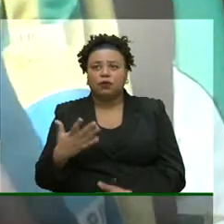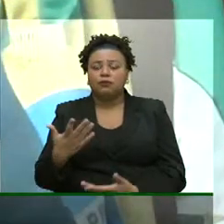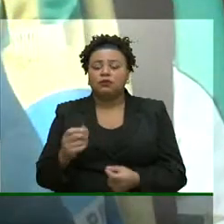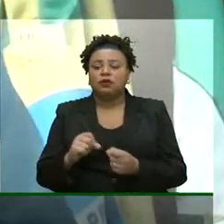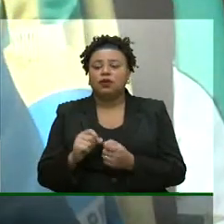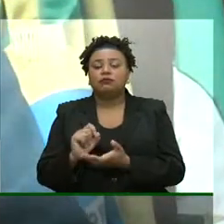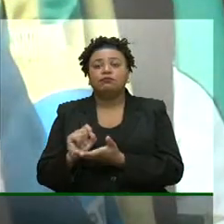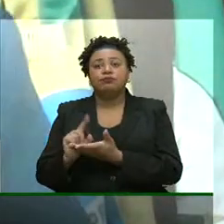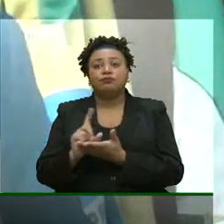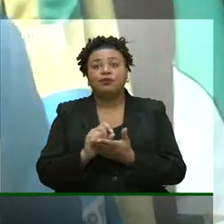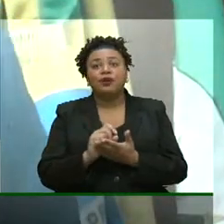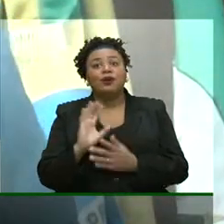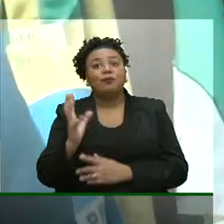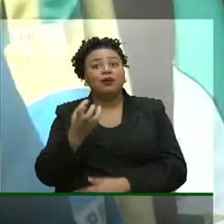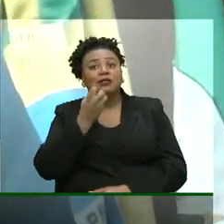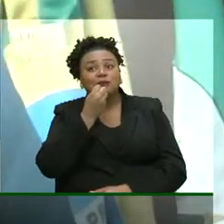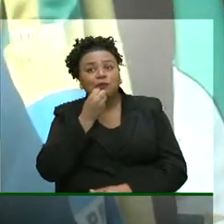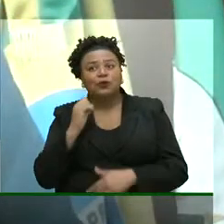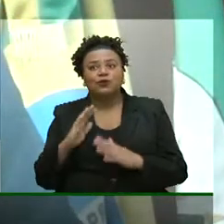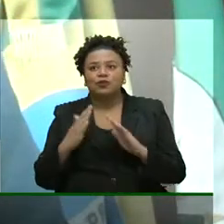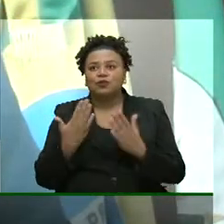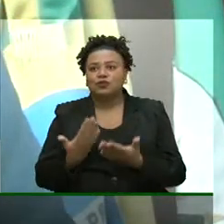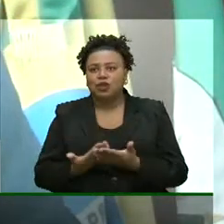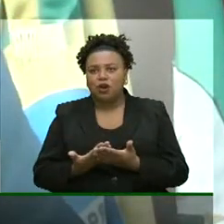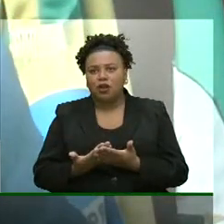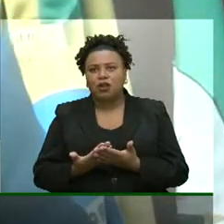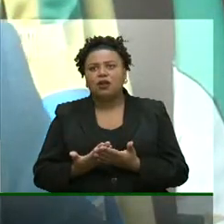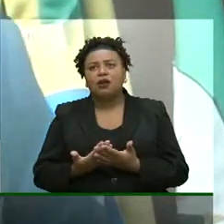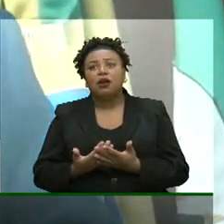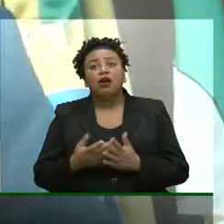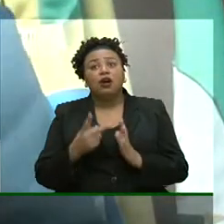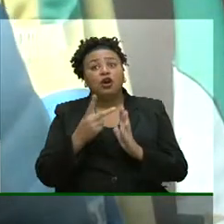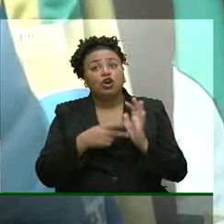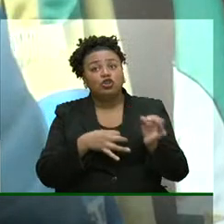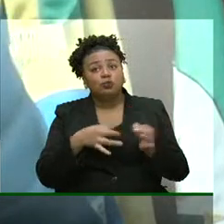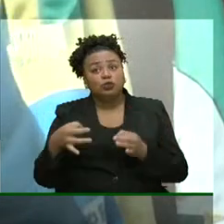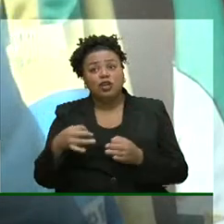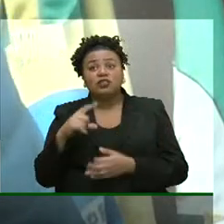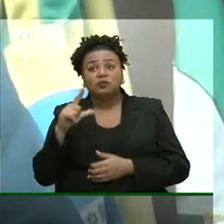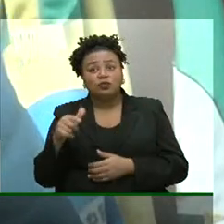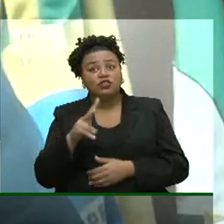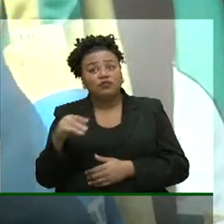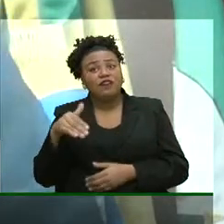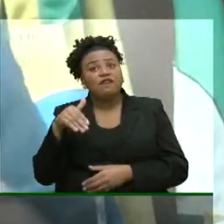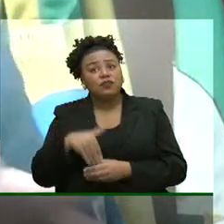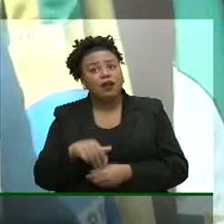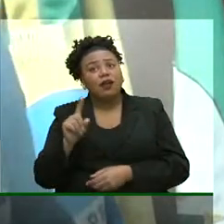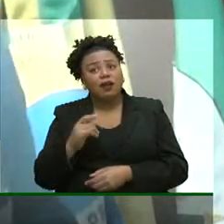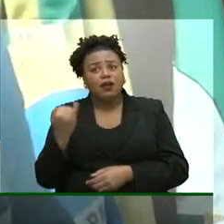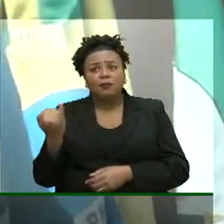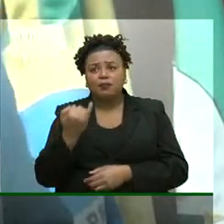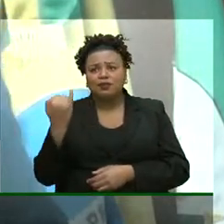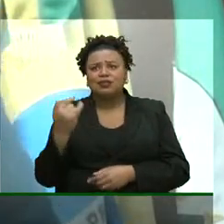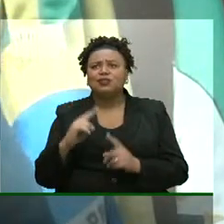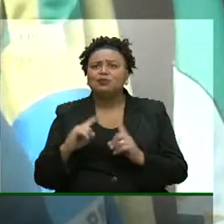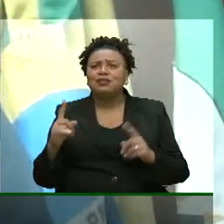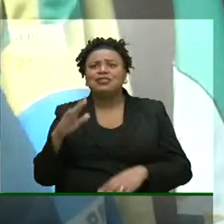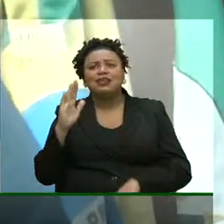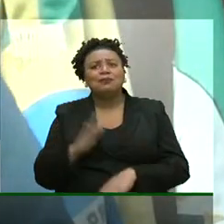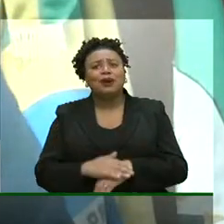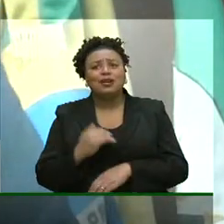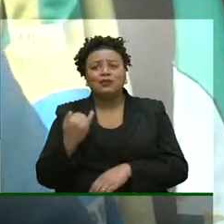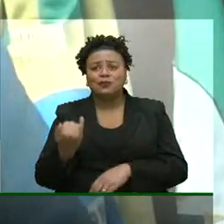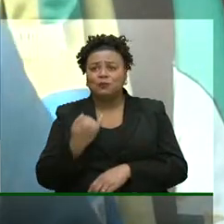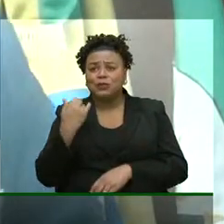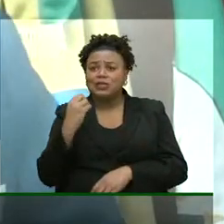mandar embora o patrimônio das escolas. O nosso projeto, que vamos votar logo mais, ele é importante, mas ele seria muito mais